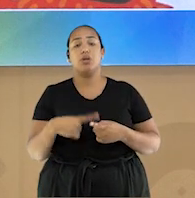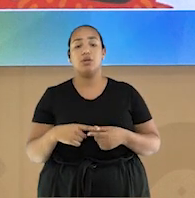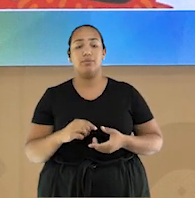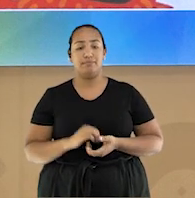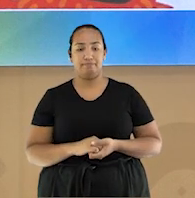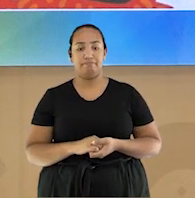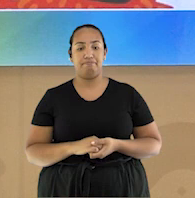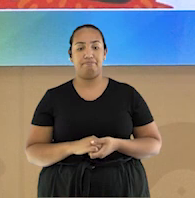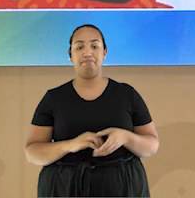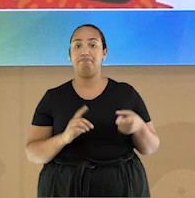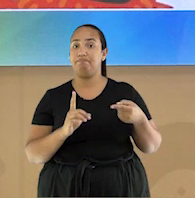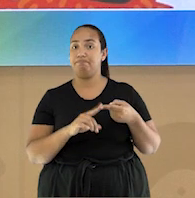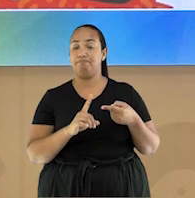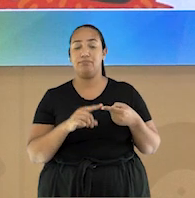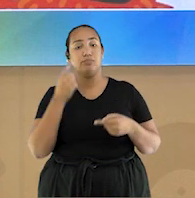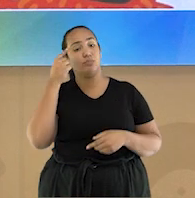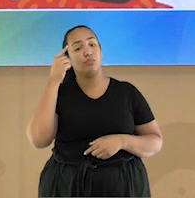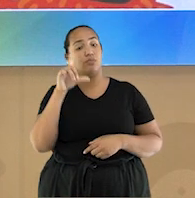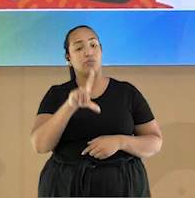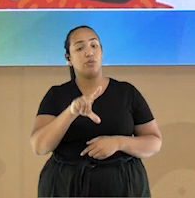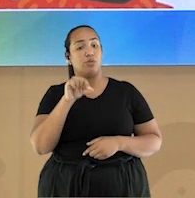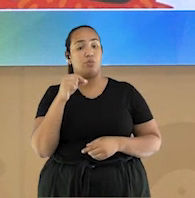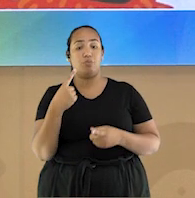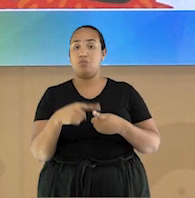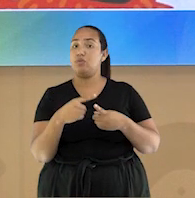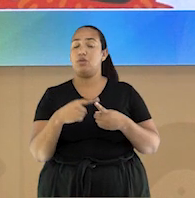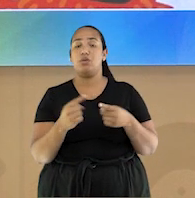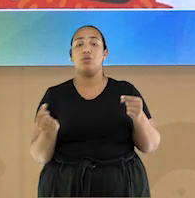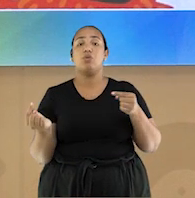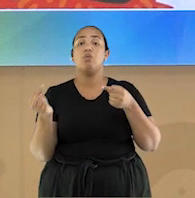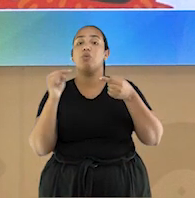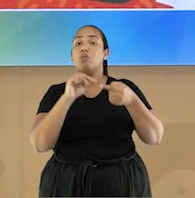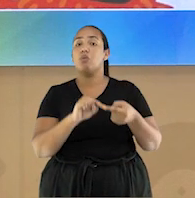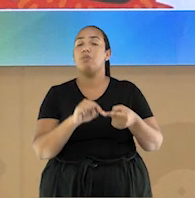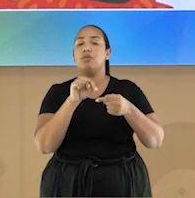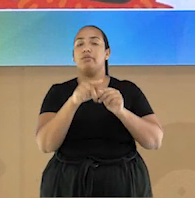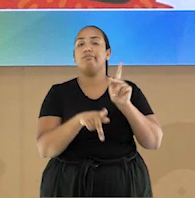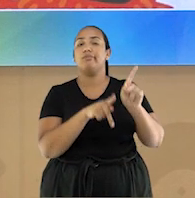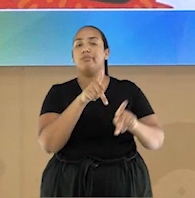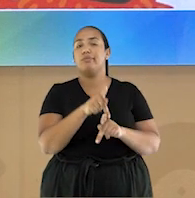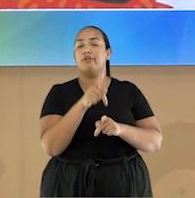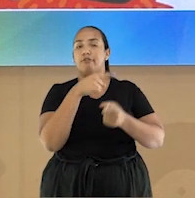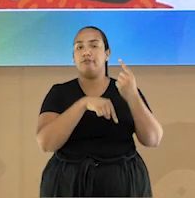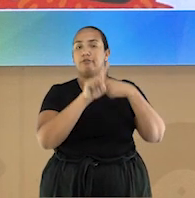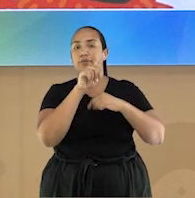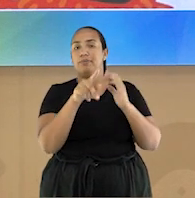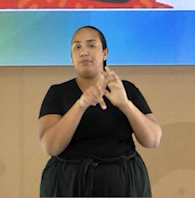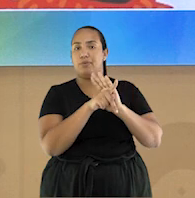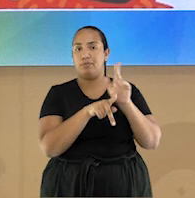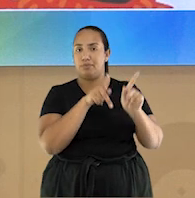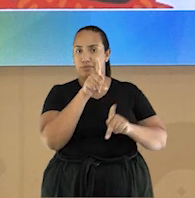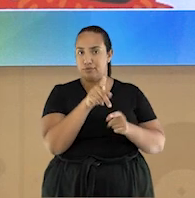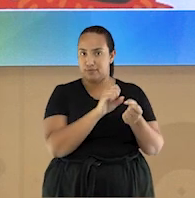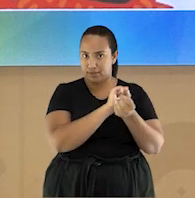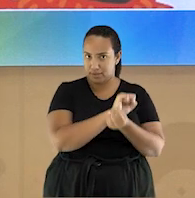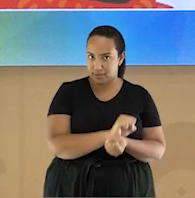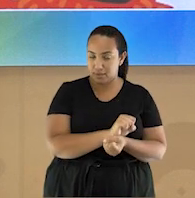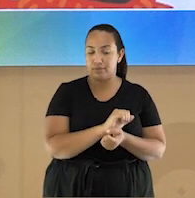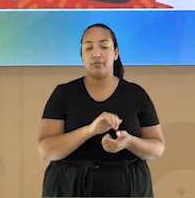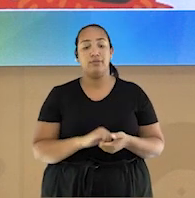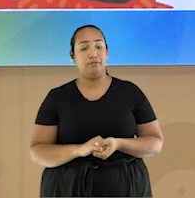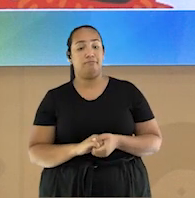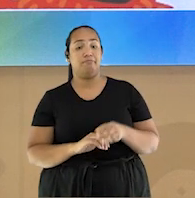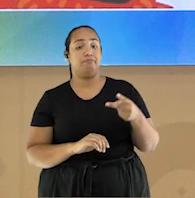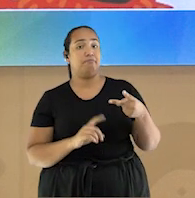A. Essa data foi escolhida por coincidir com o início da revolta popular promovida pelos escravos na Bahia. Opção